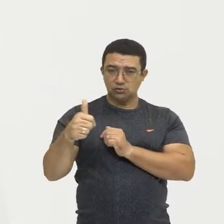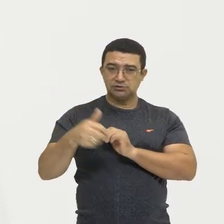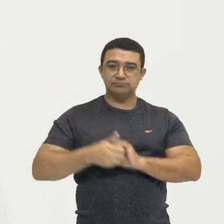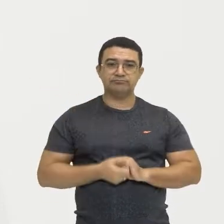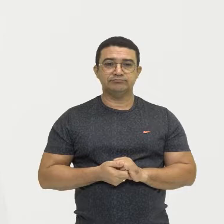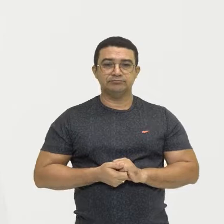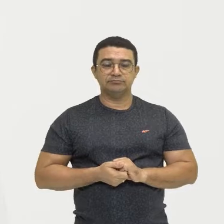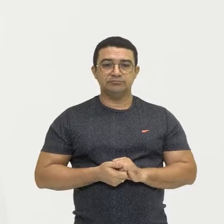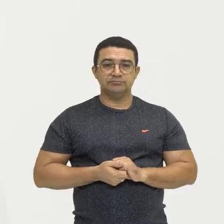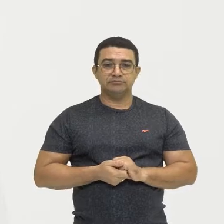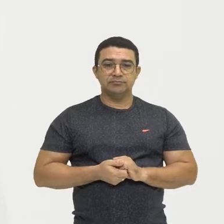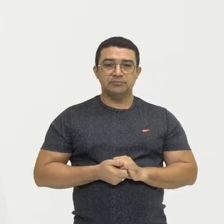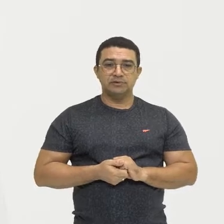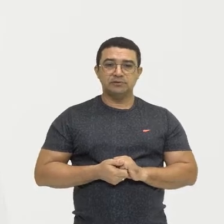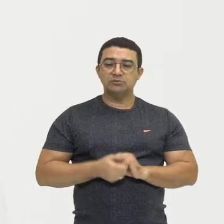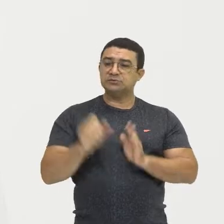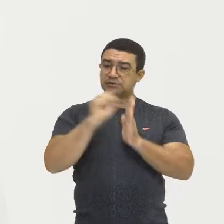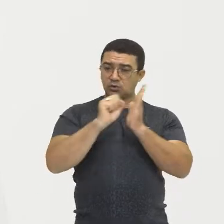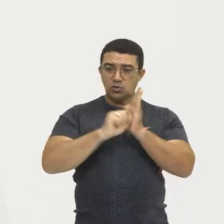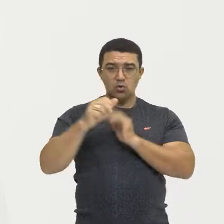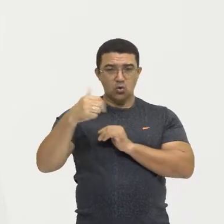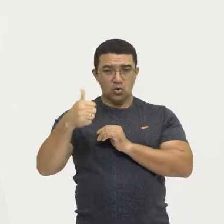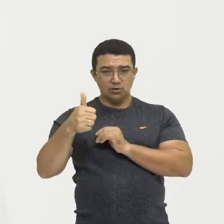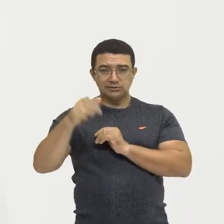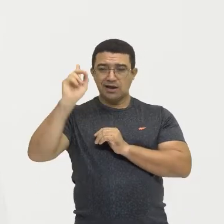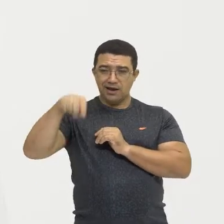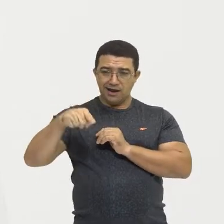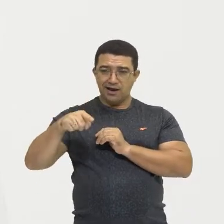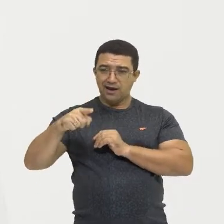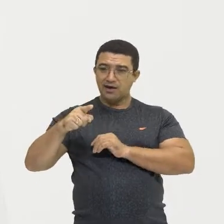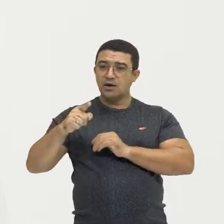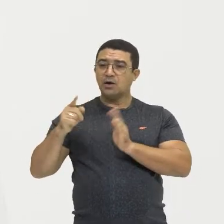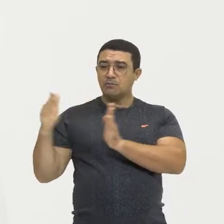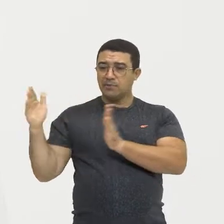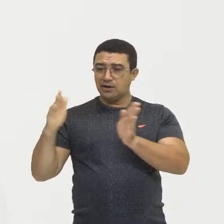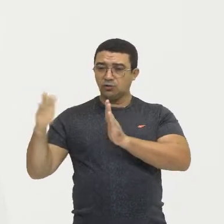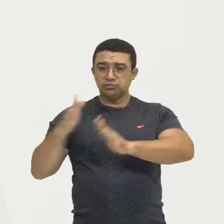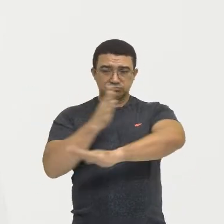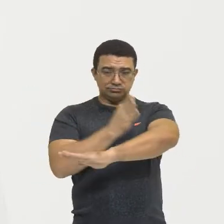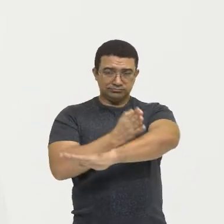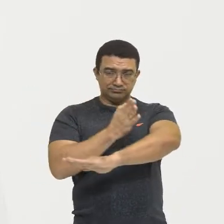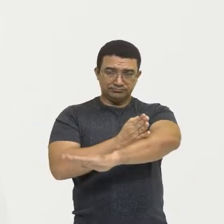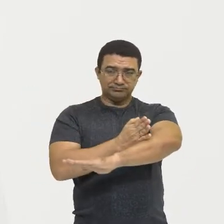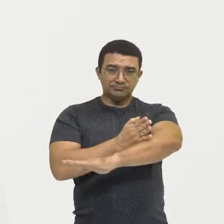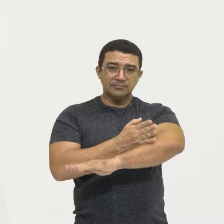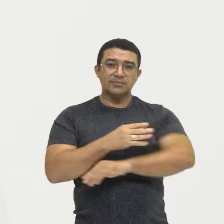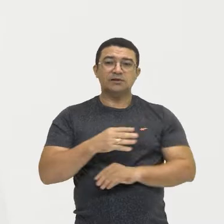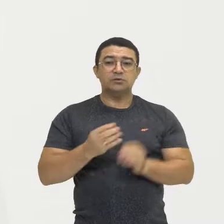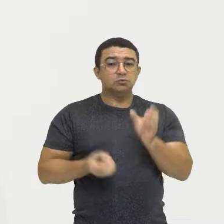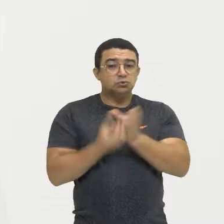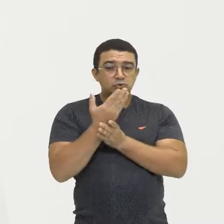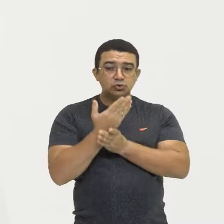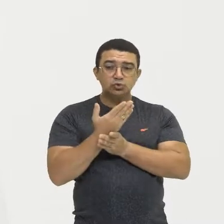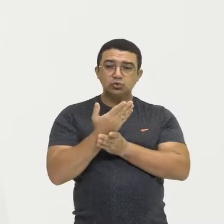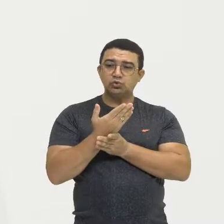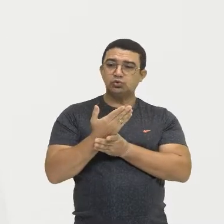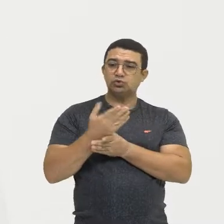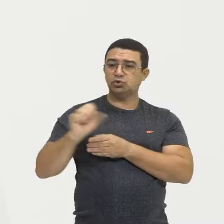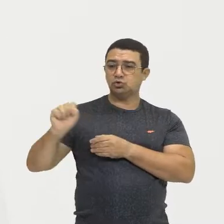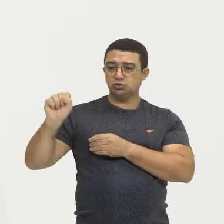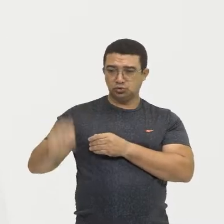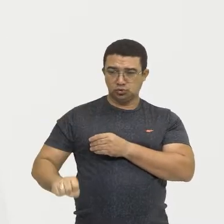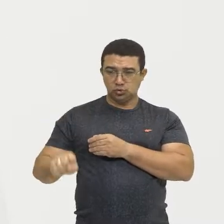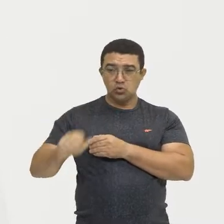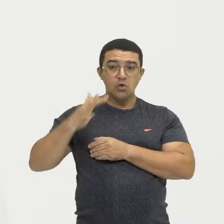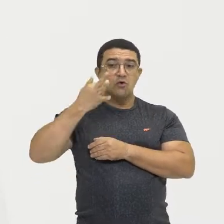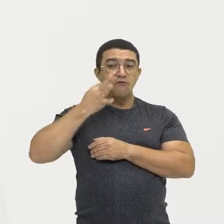e precisamente, século XI é na Idade Média. Então, o trovadorismo, ele surge lá no sul da França,